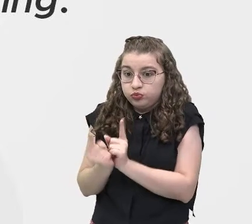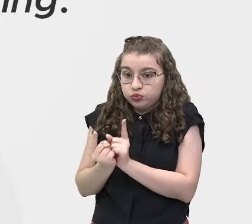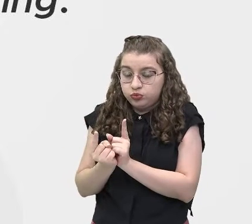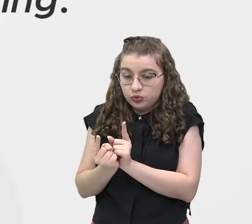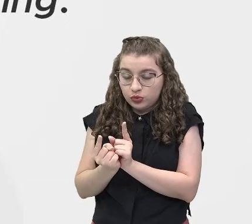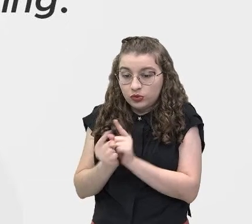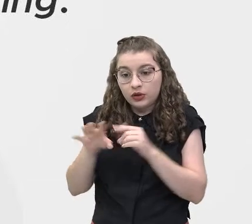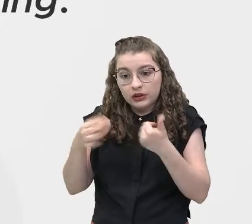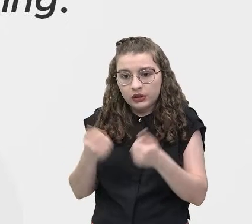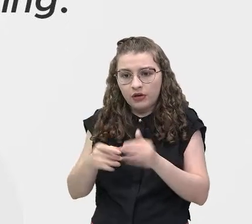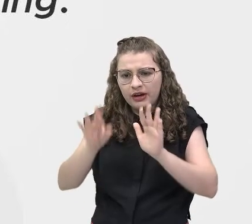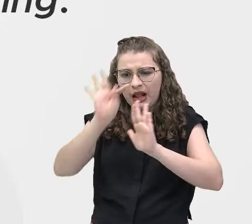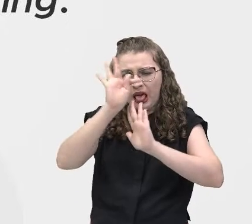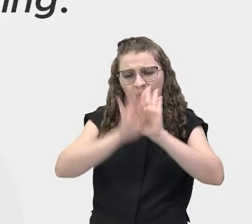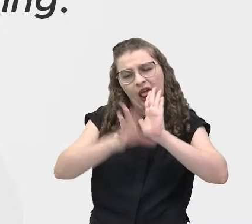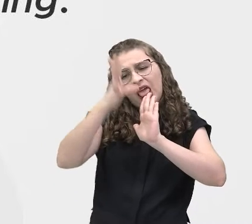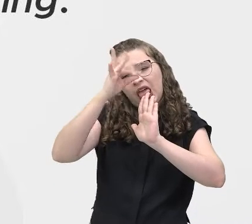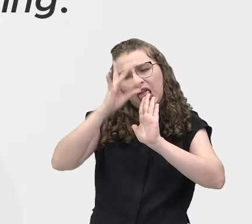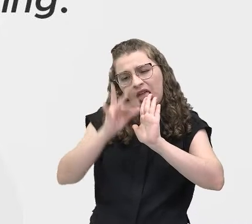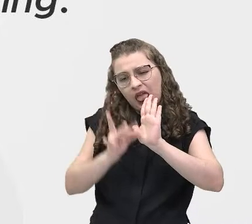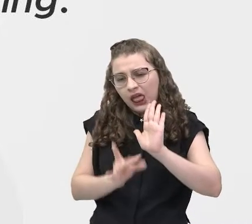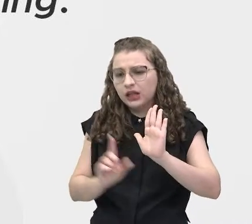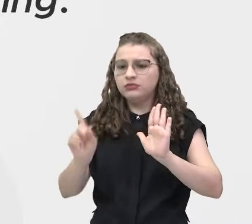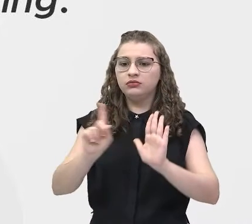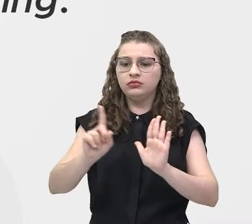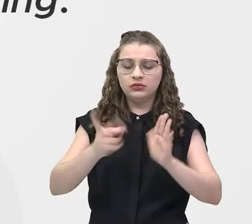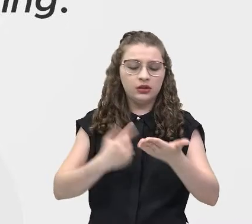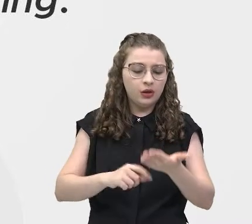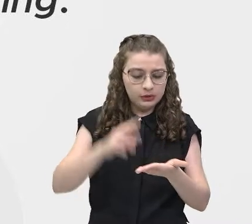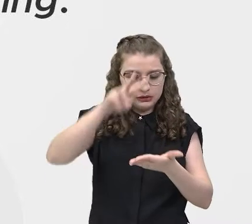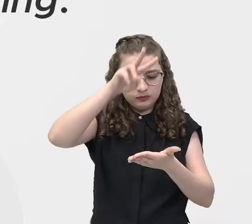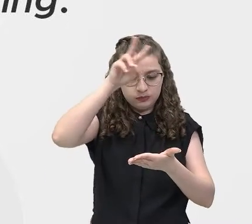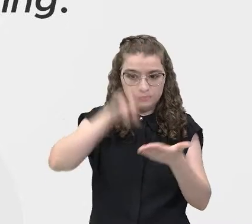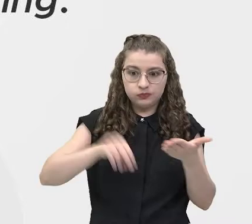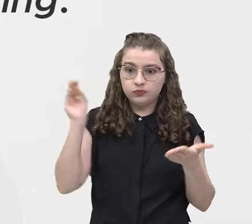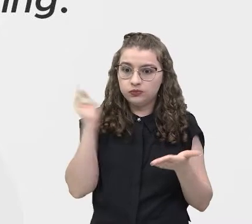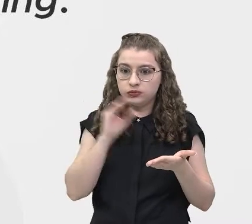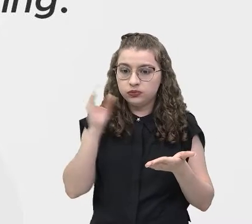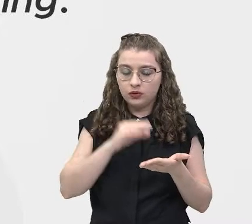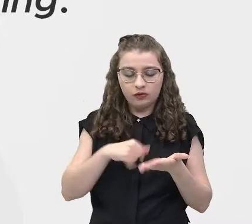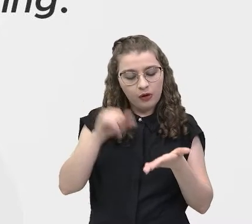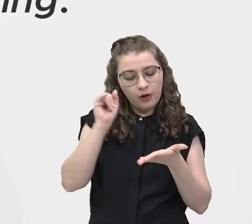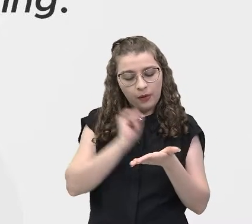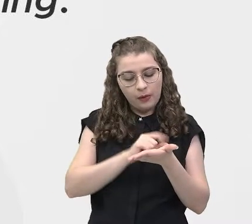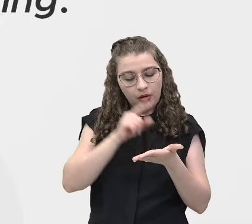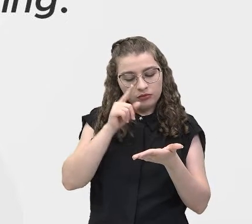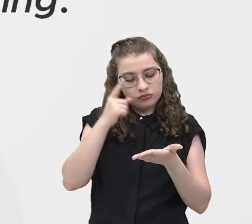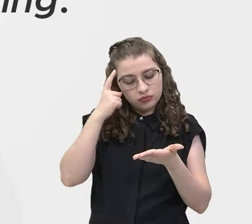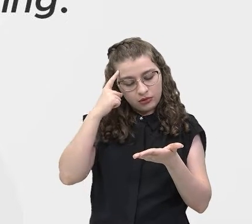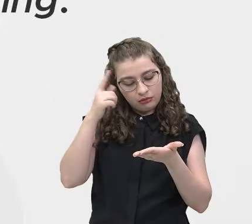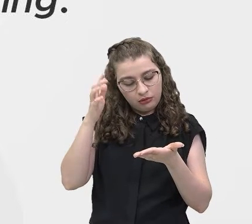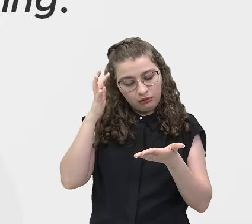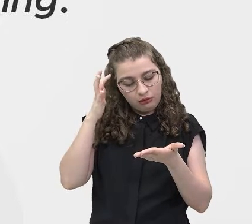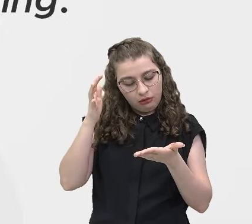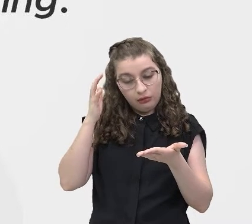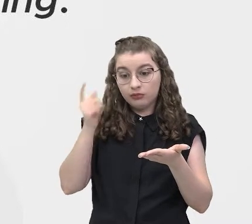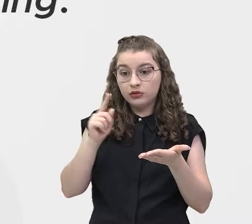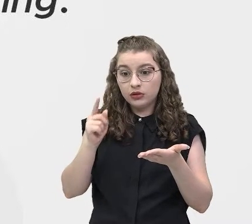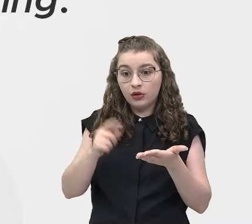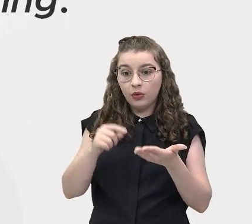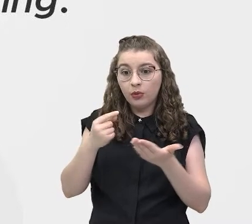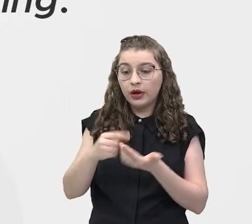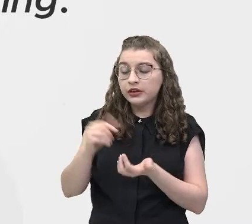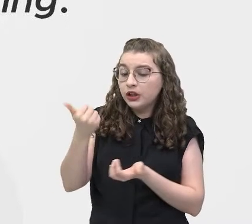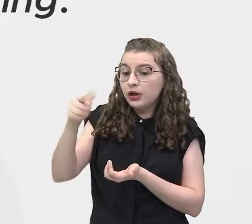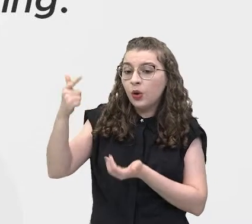aquela prova. Não dá para você parar e ficar um tempão lá pensando, não é? Naquela única questão. Você tem várias outras para